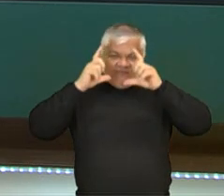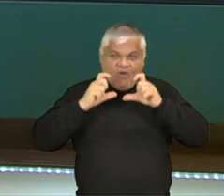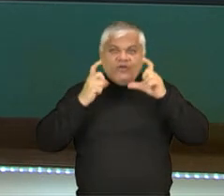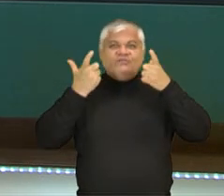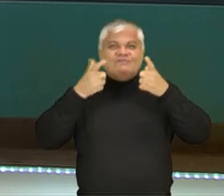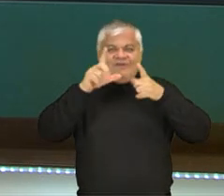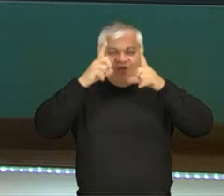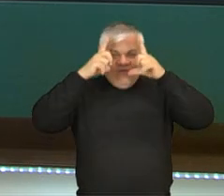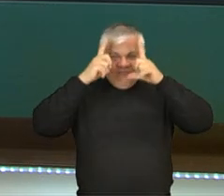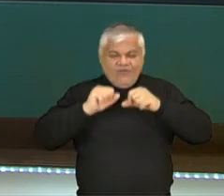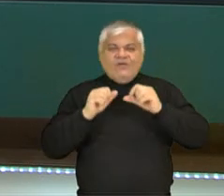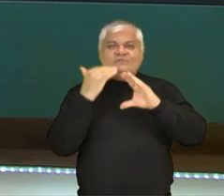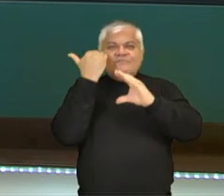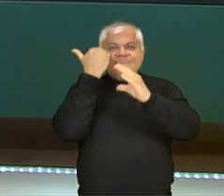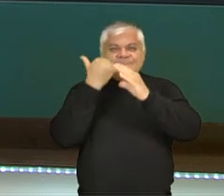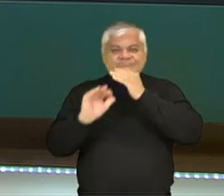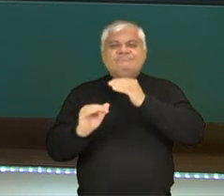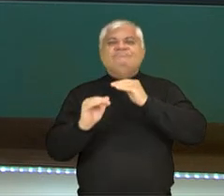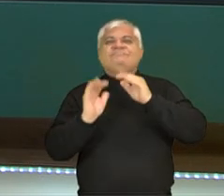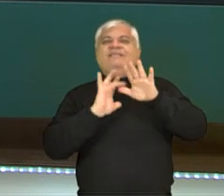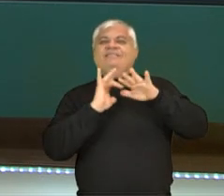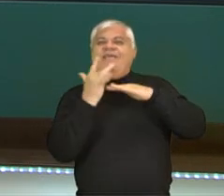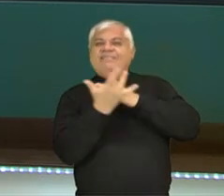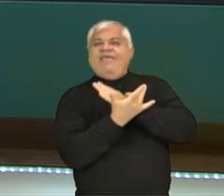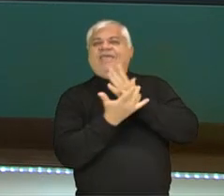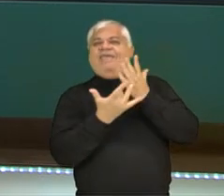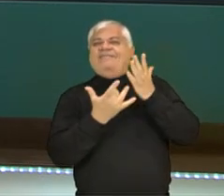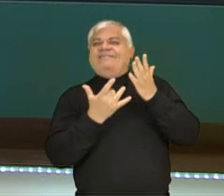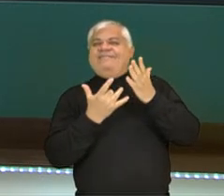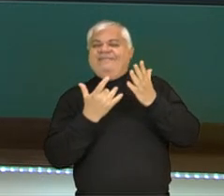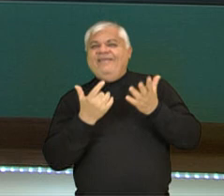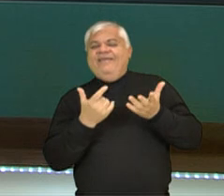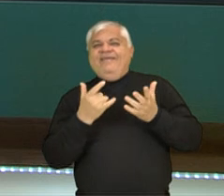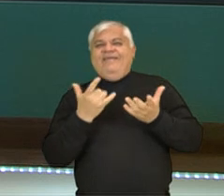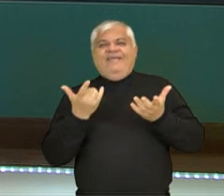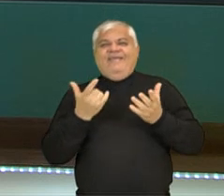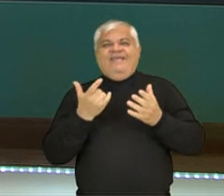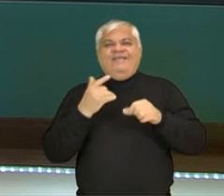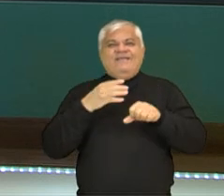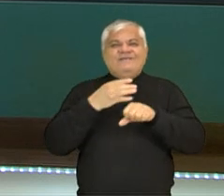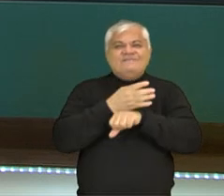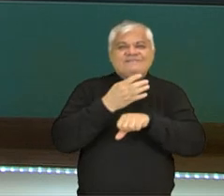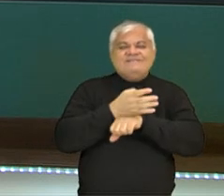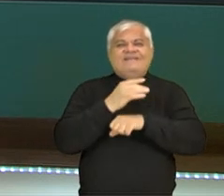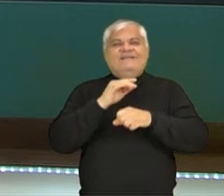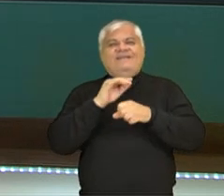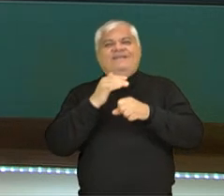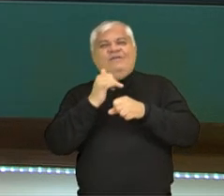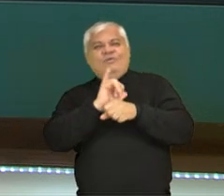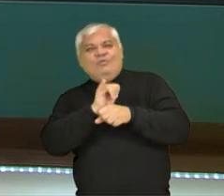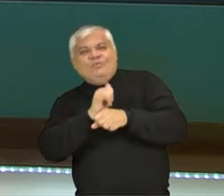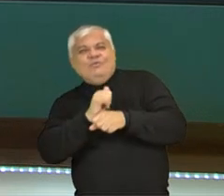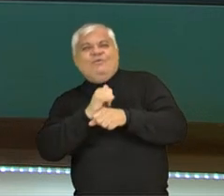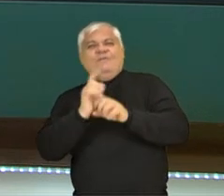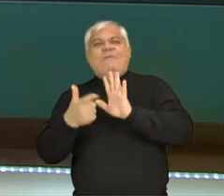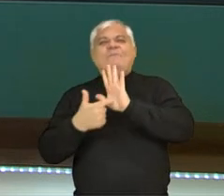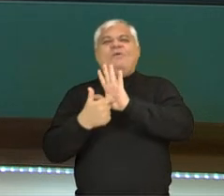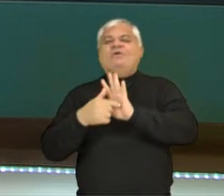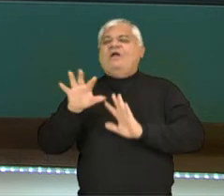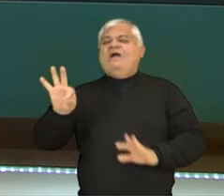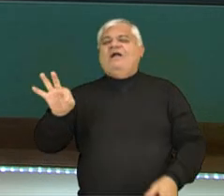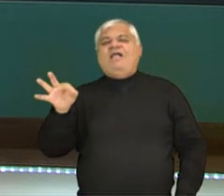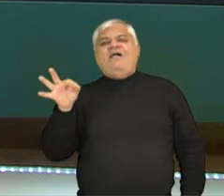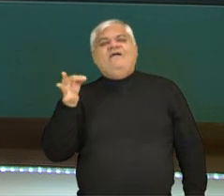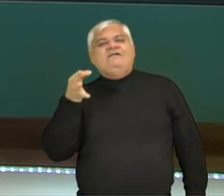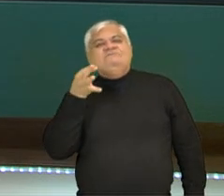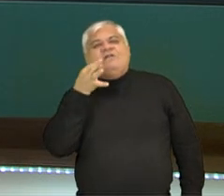fotografar, botar nas suas redes sociais e depois, olha aqui pessoal, ó, eu vou degustar, eu vou sentir o gostinho